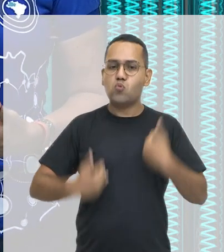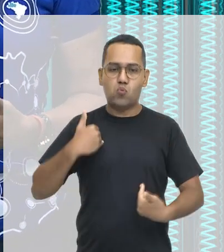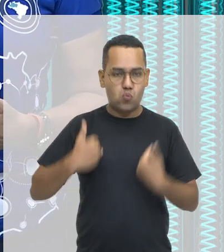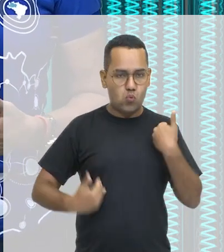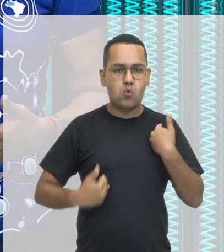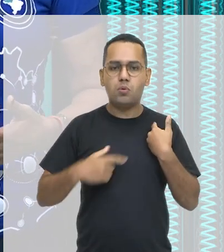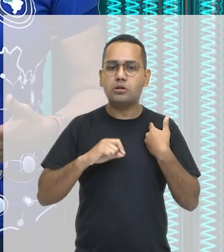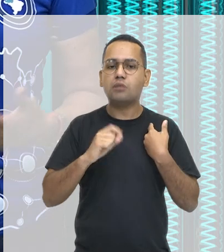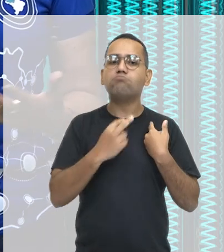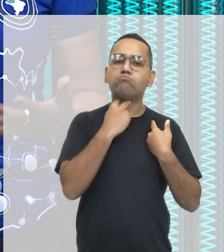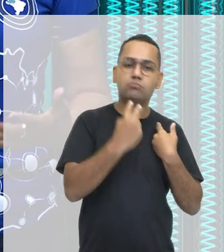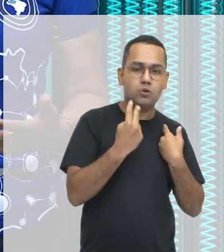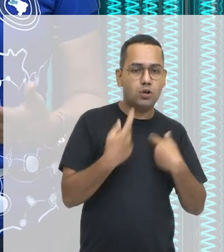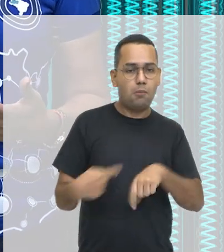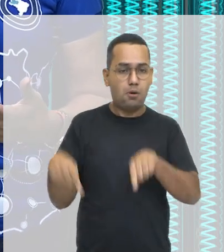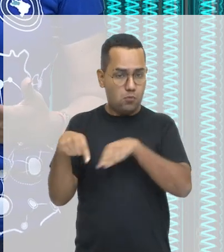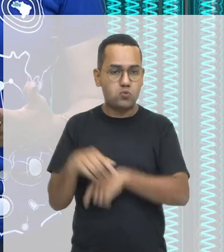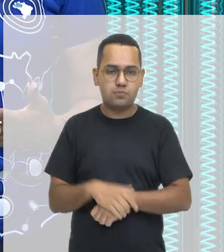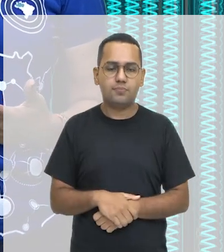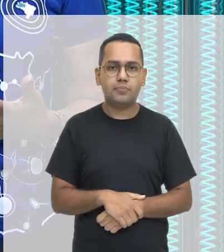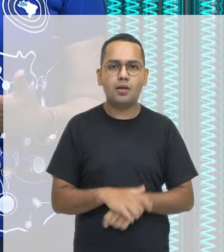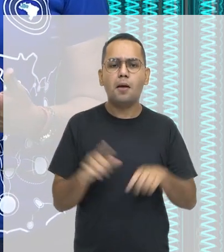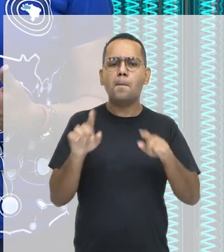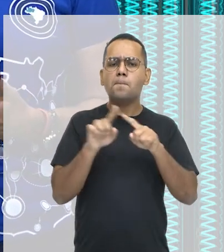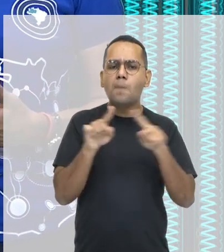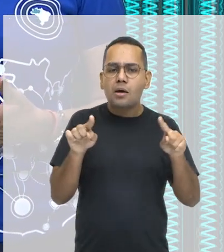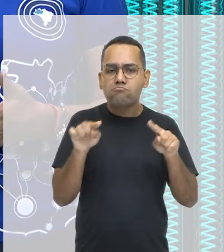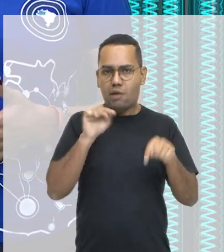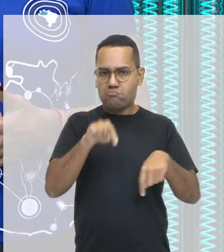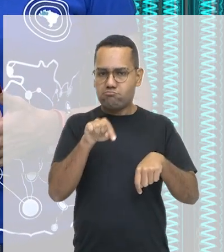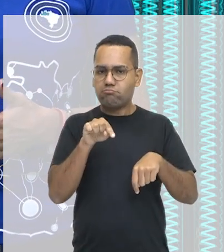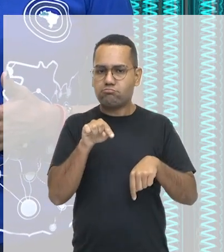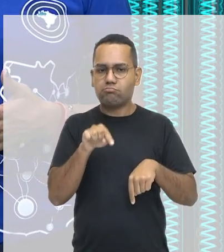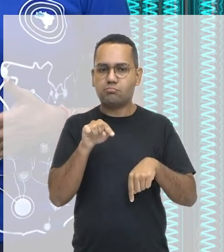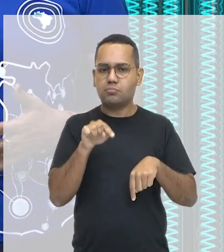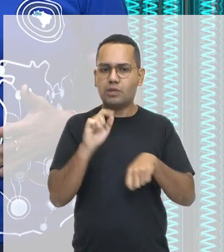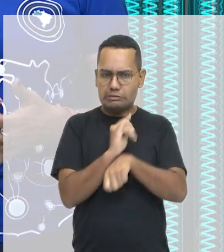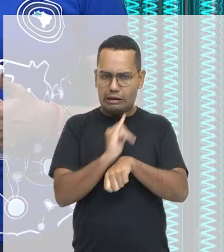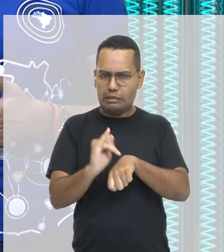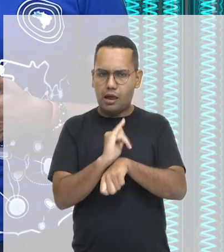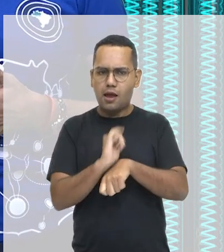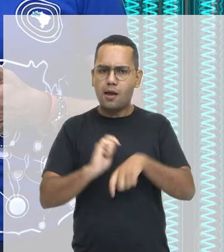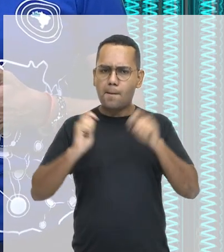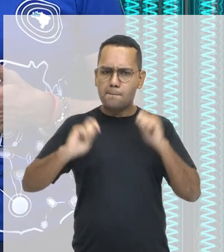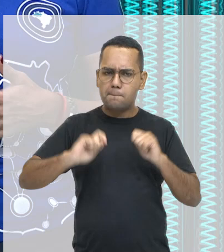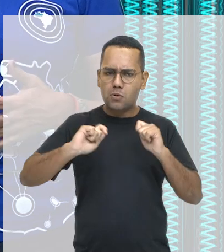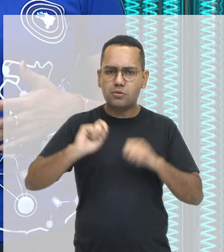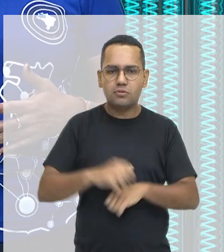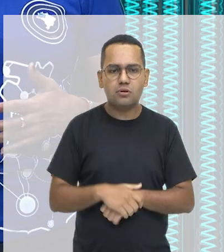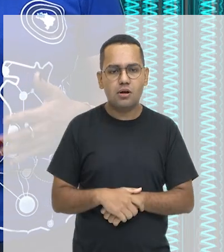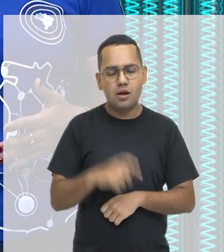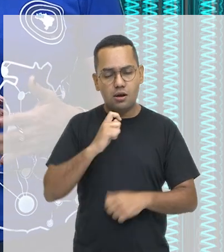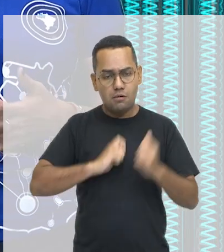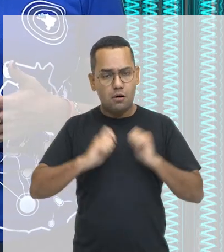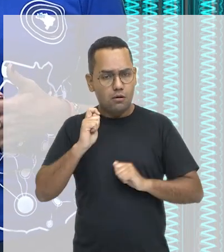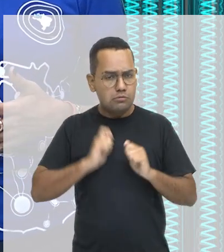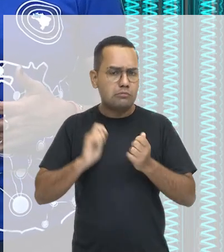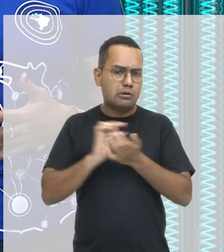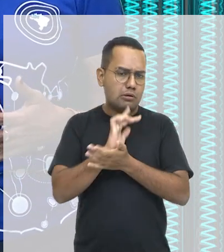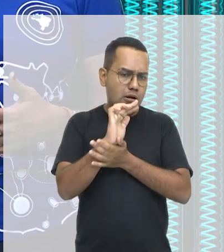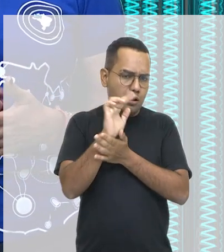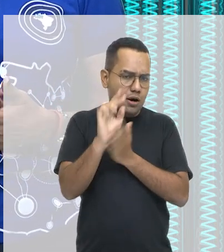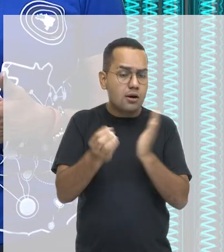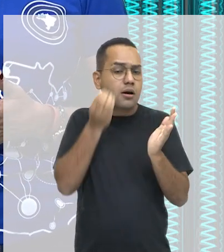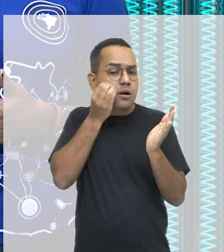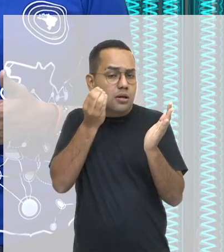vocal e musical. Esses jogos permitem que os atores experimentem diferentes formas de expressão, criando um